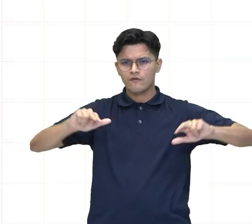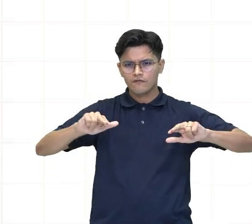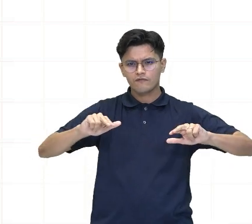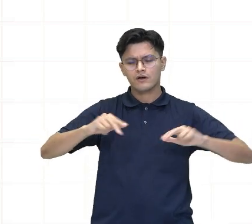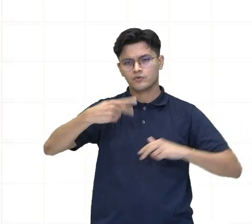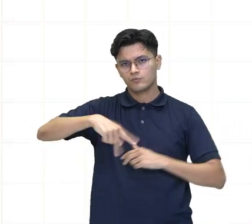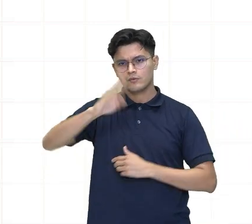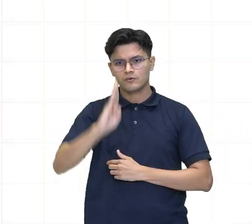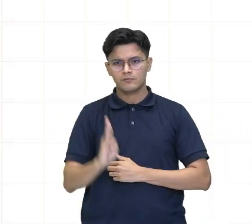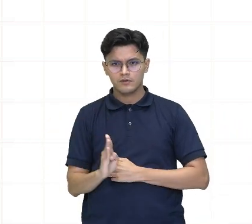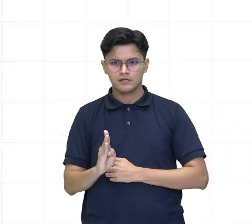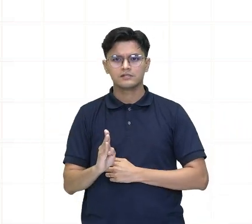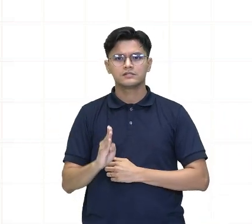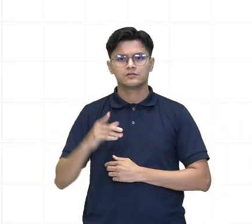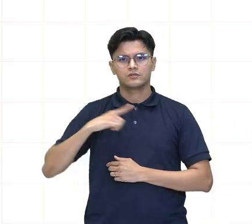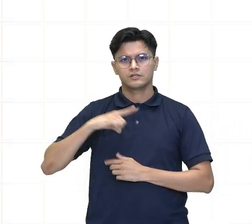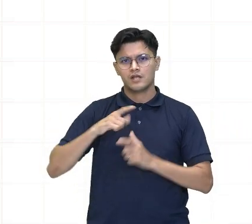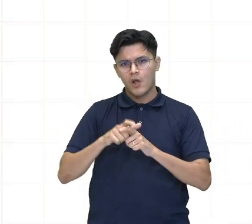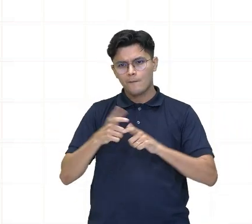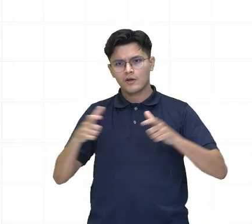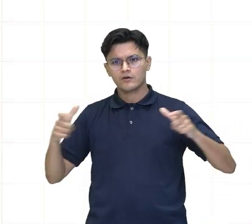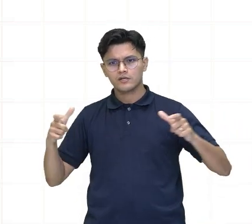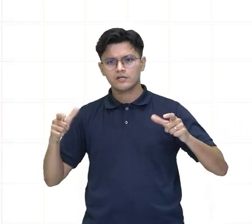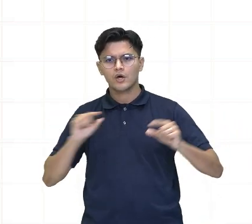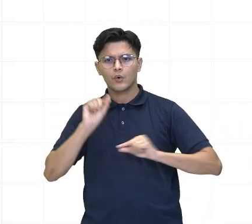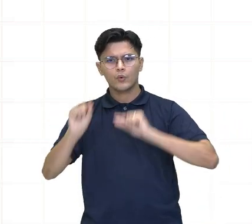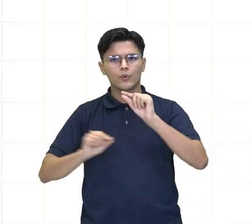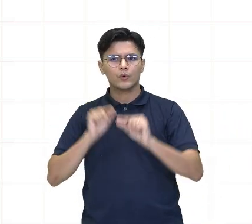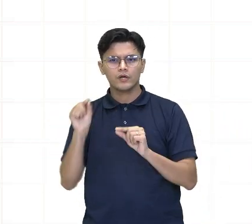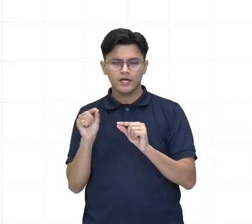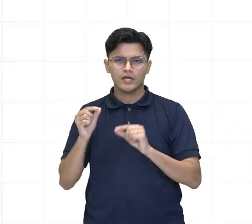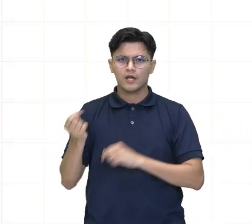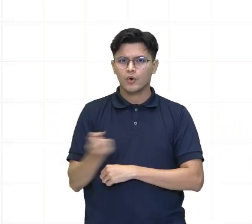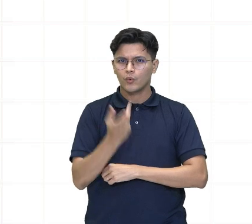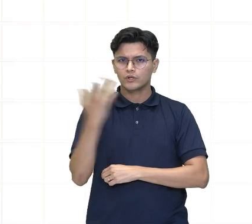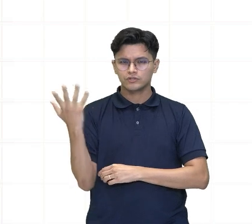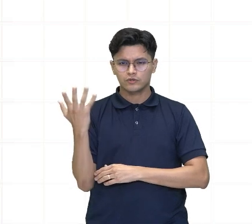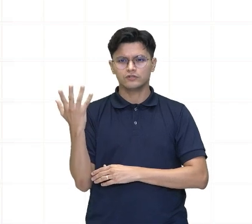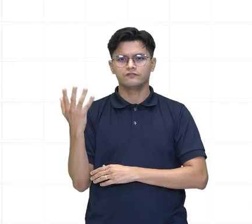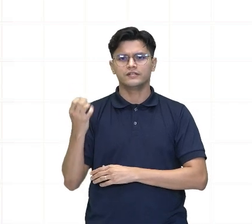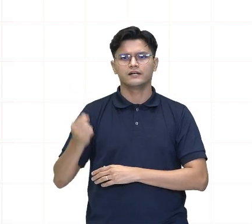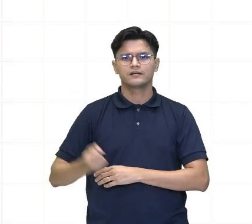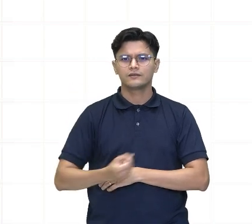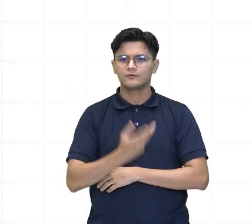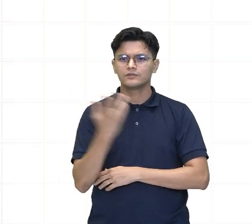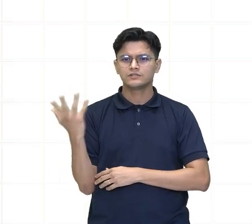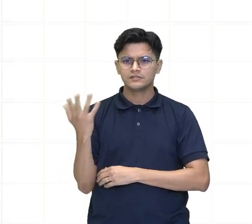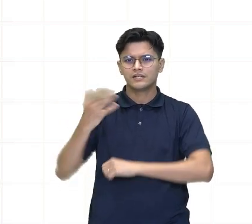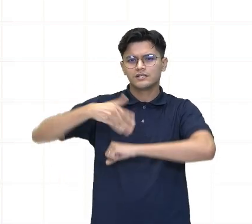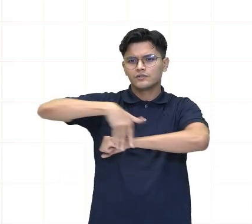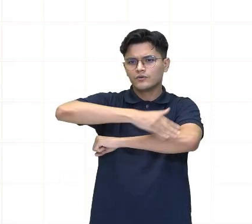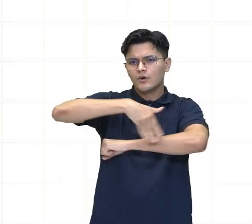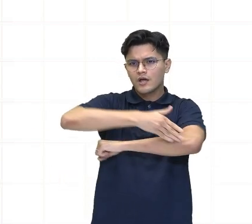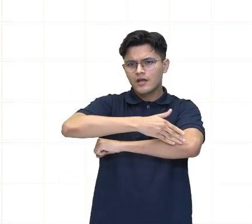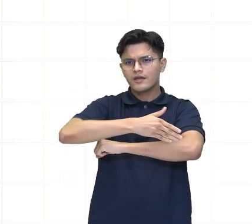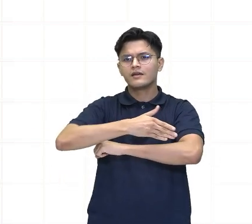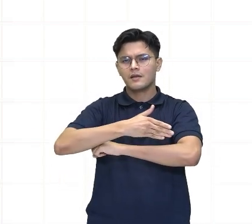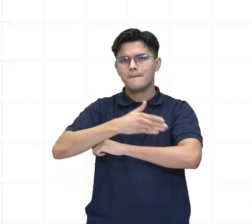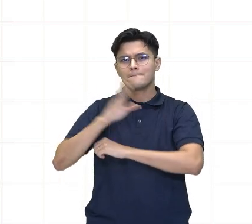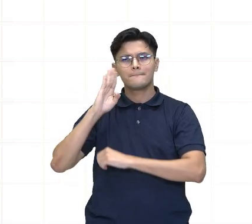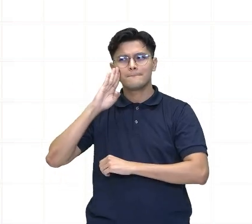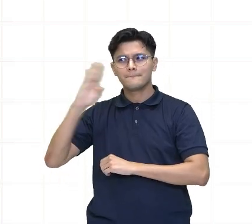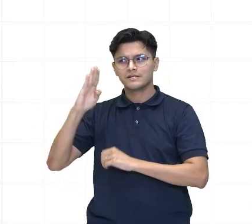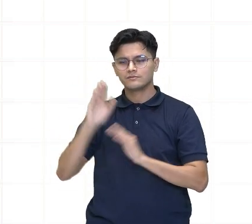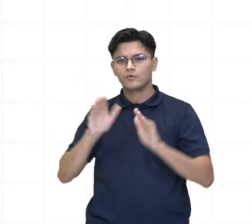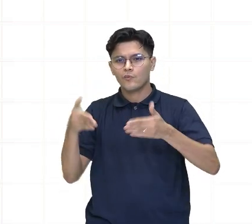do transporte rodoviário, uma maior quantidade de rodovias, né? Especialmente concentrada nas regiões